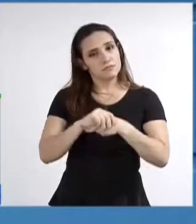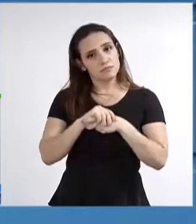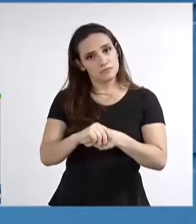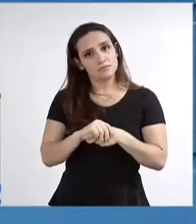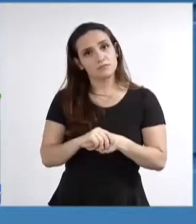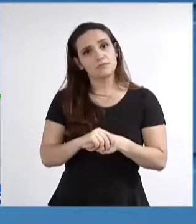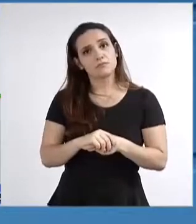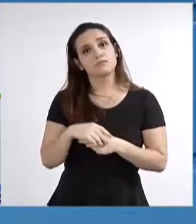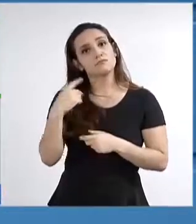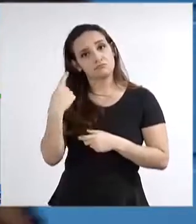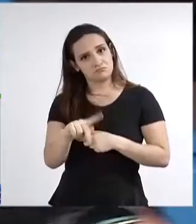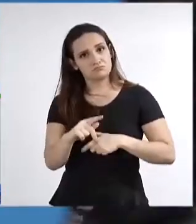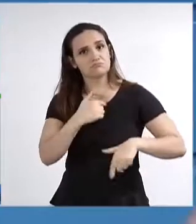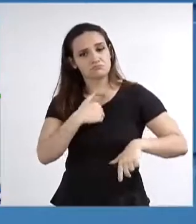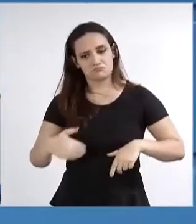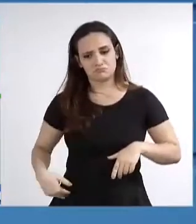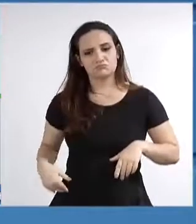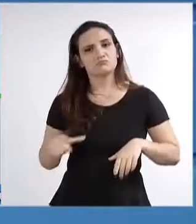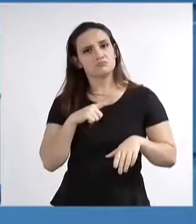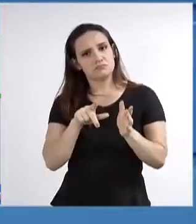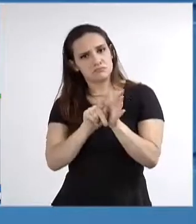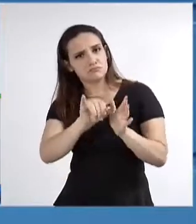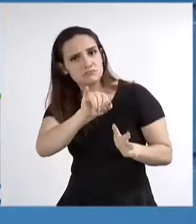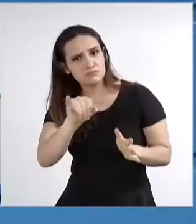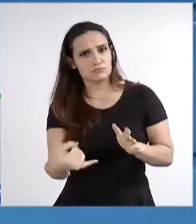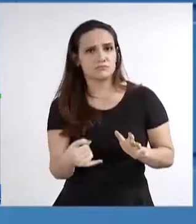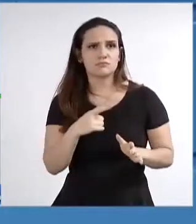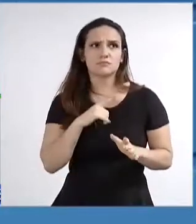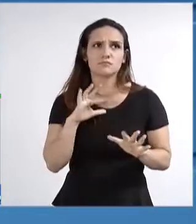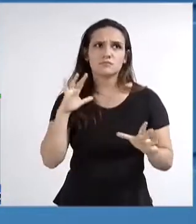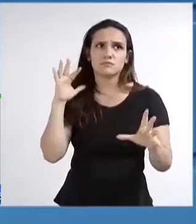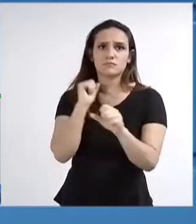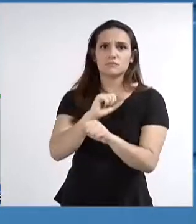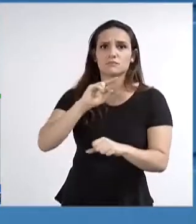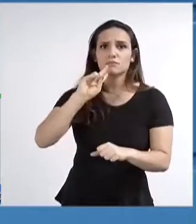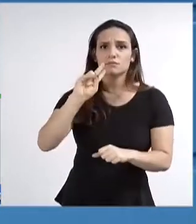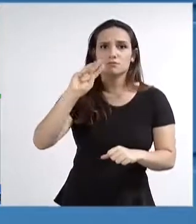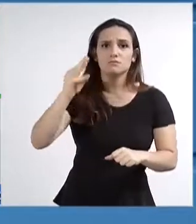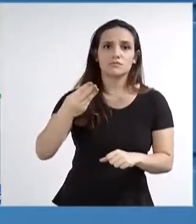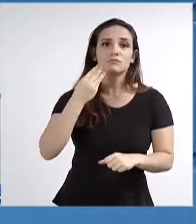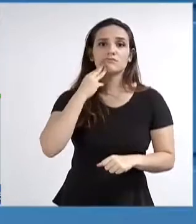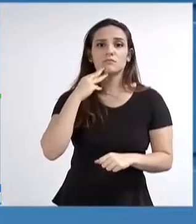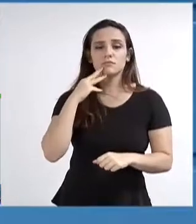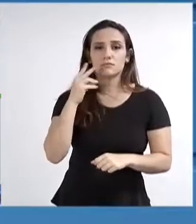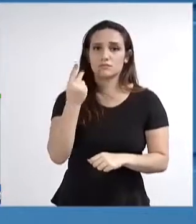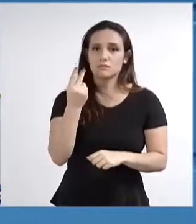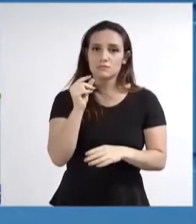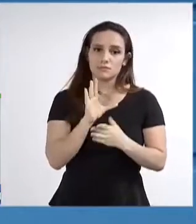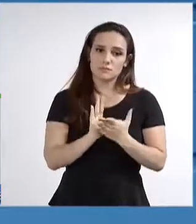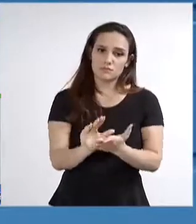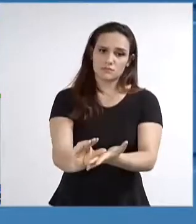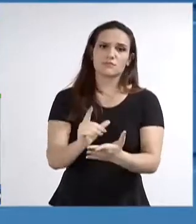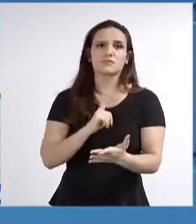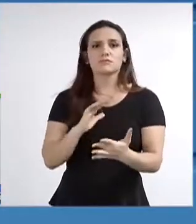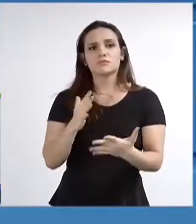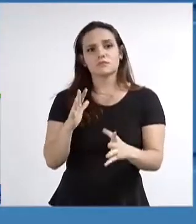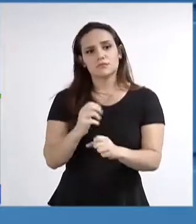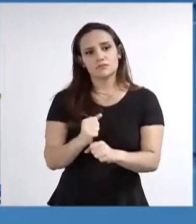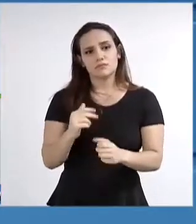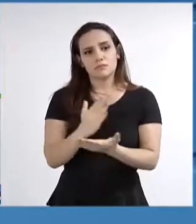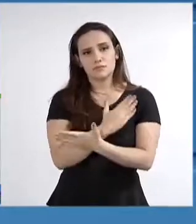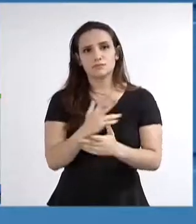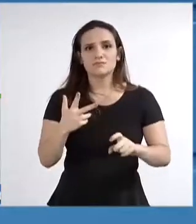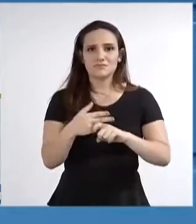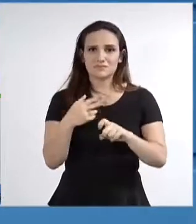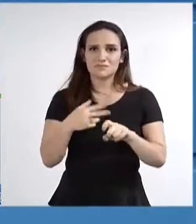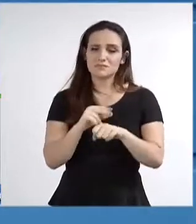atitude do governo. Foram, a princípio, 2 milhões de investimentos, com a perspectiva de fazer aí algumas milhares de cirurgias, sobretudo essas que